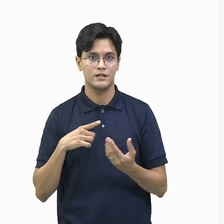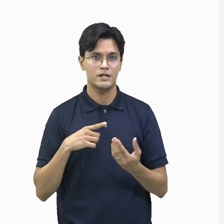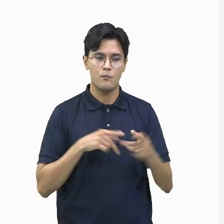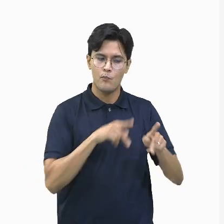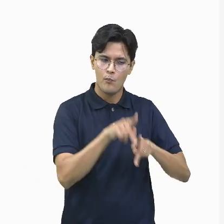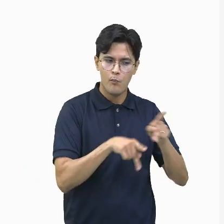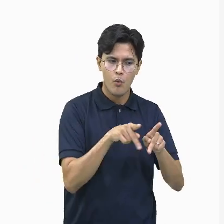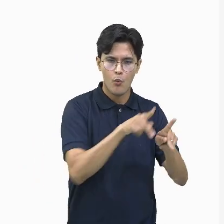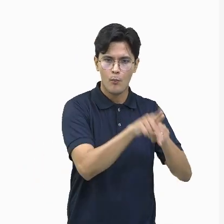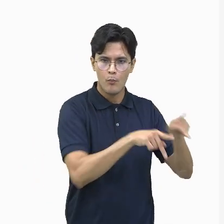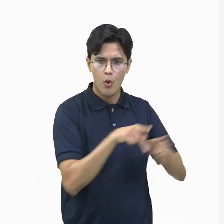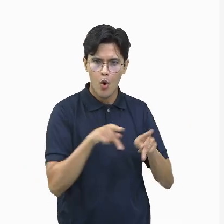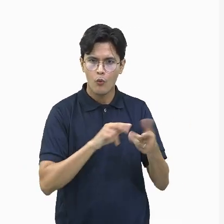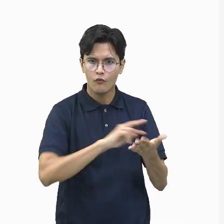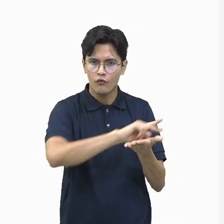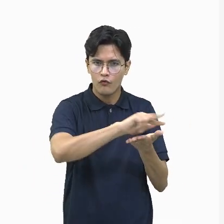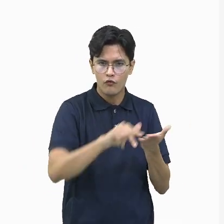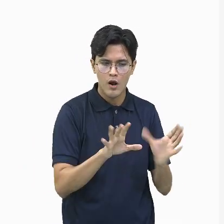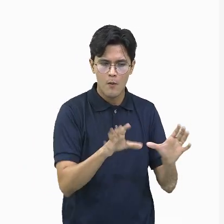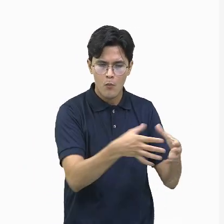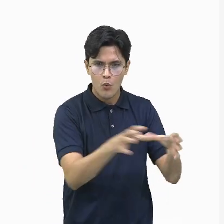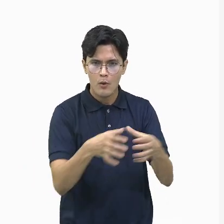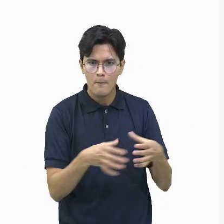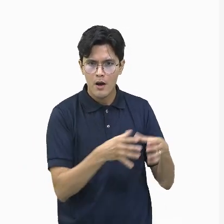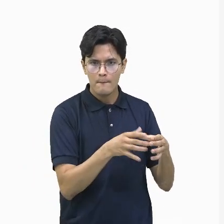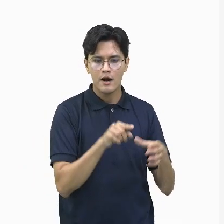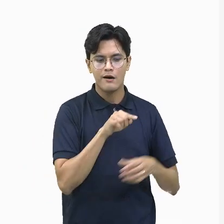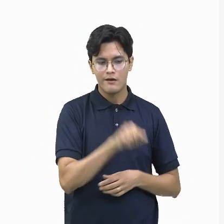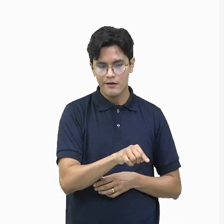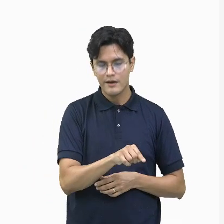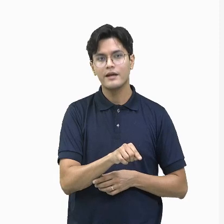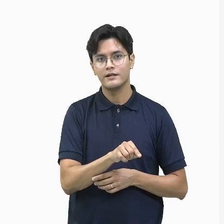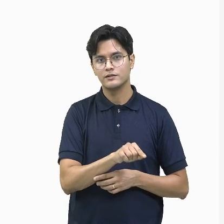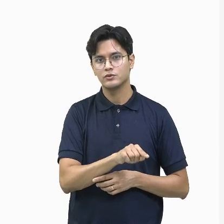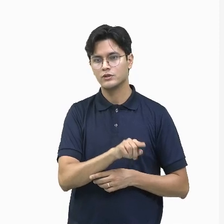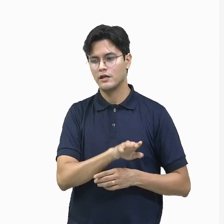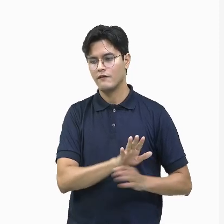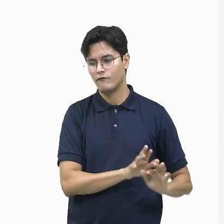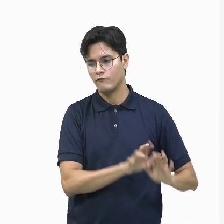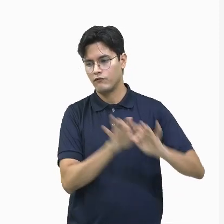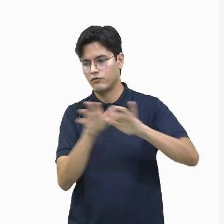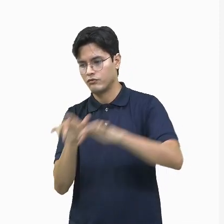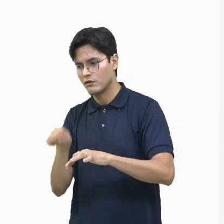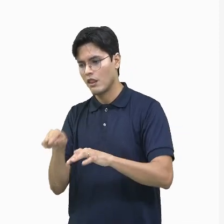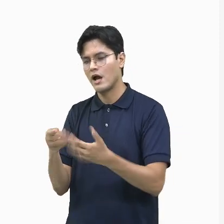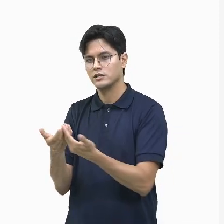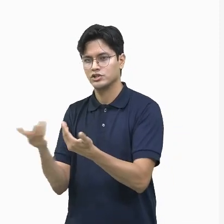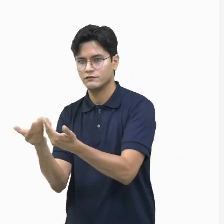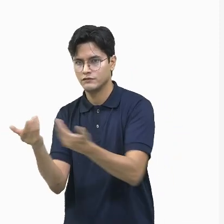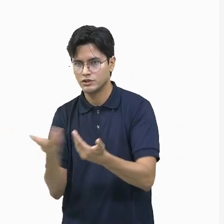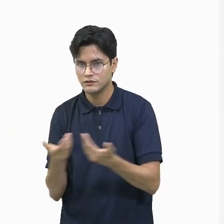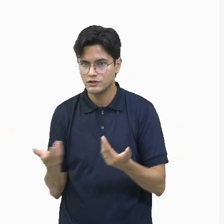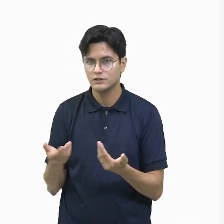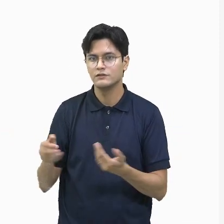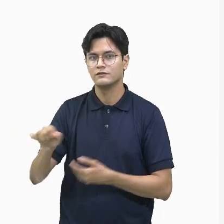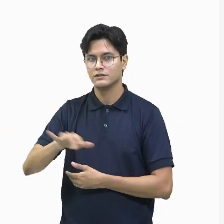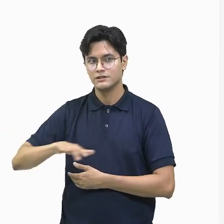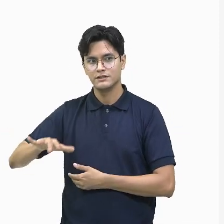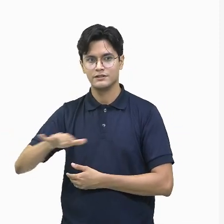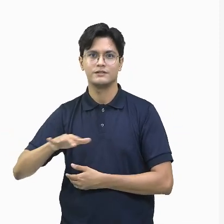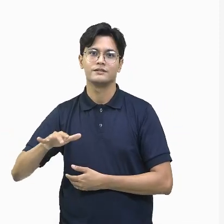micropovos, como a gente pode perceber no nosso texto. Olha só, em vez disso, né, o território